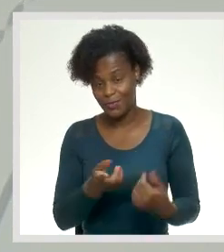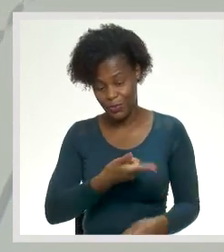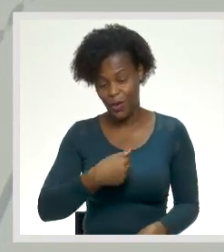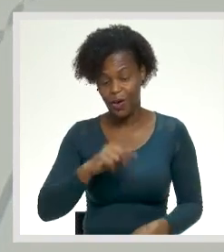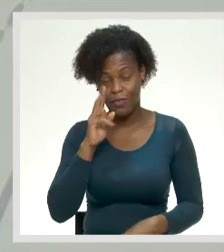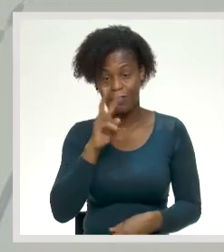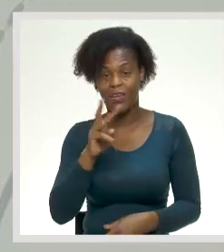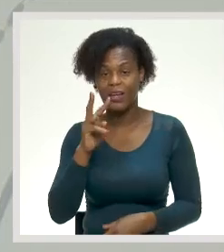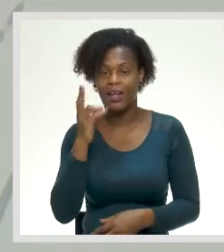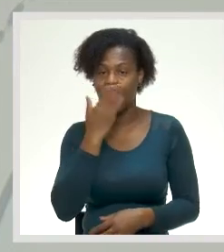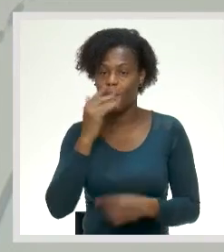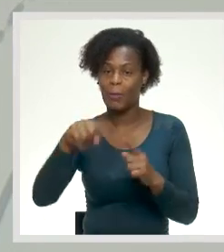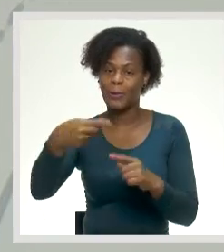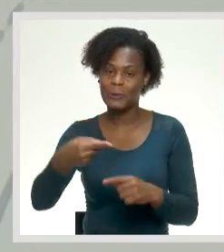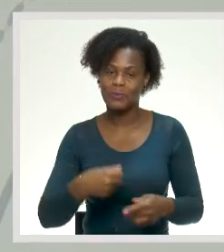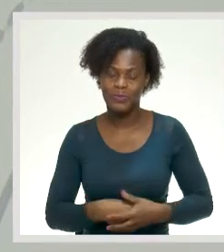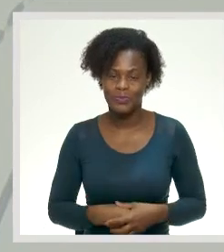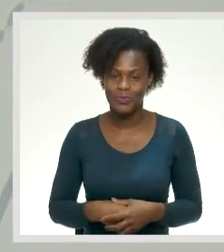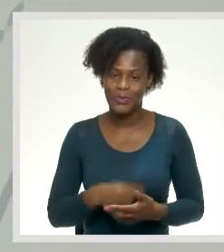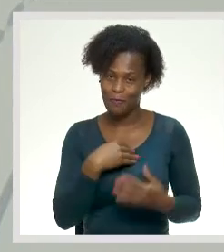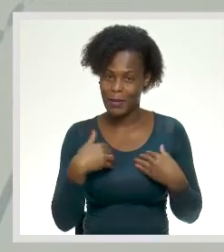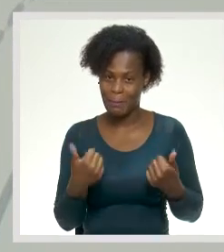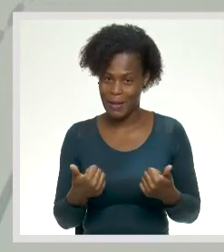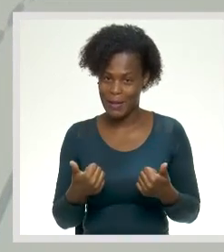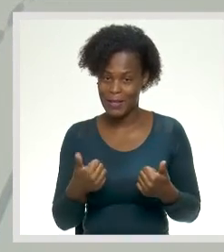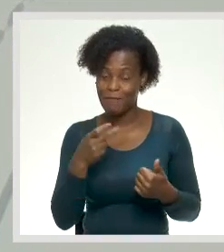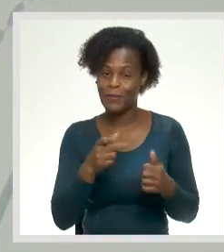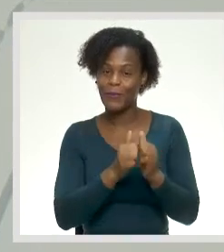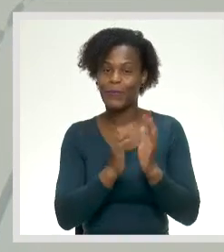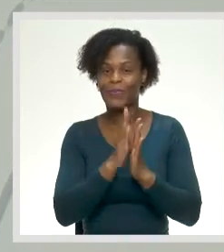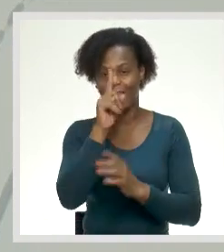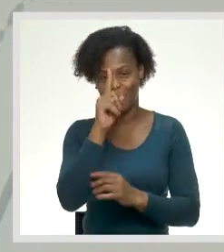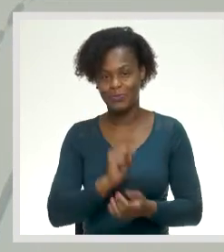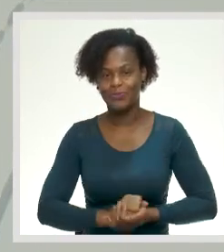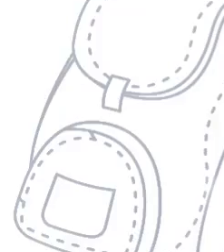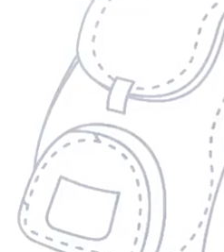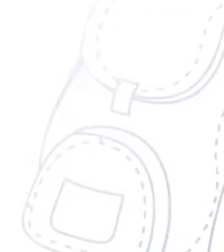e nós nos vemos na próxima aula. Fiquem bem, fiquem com Deus.